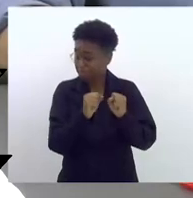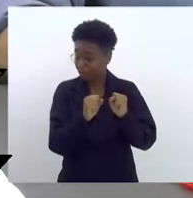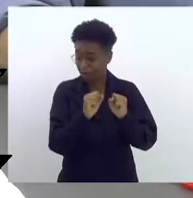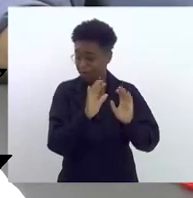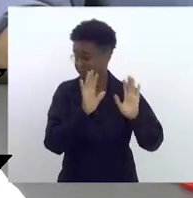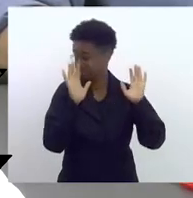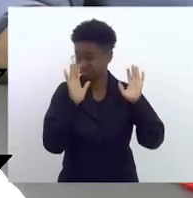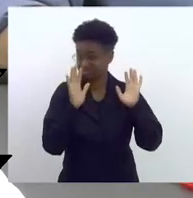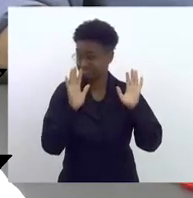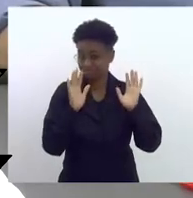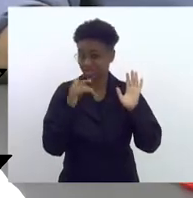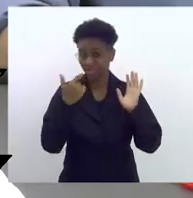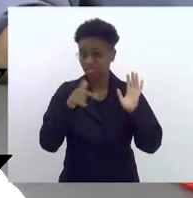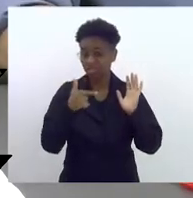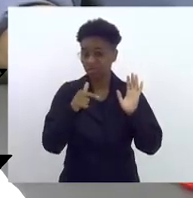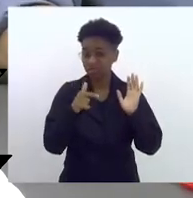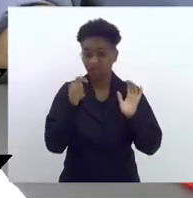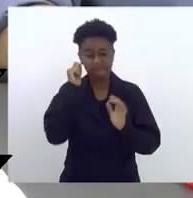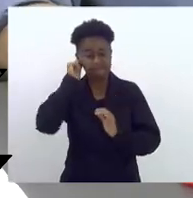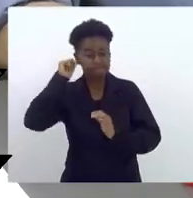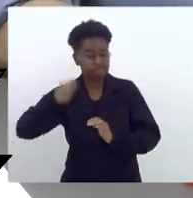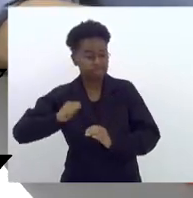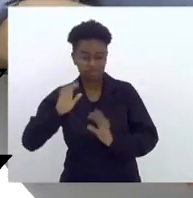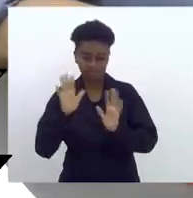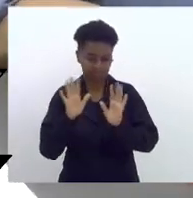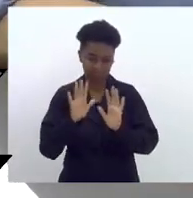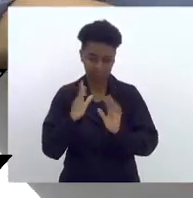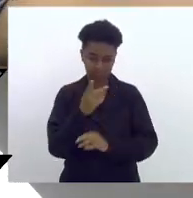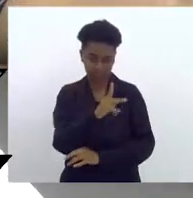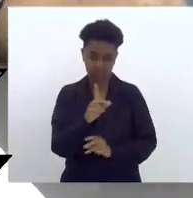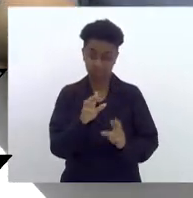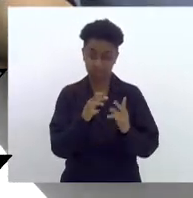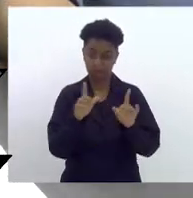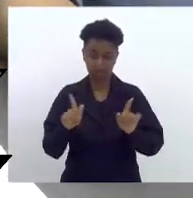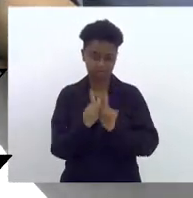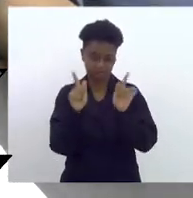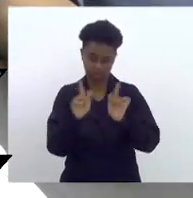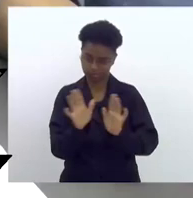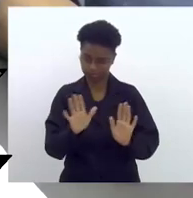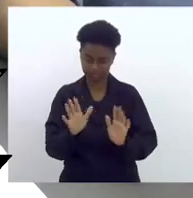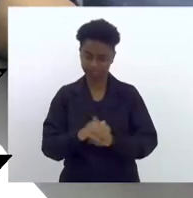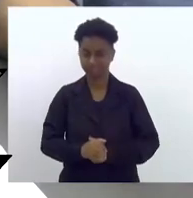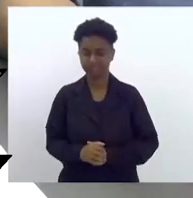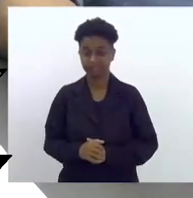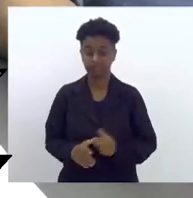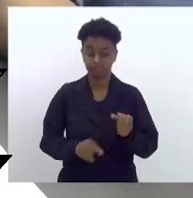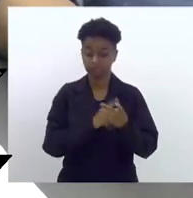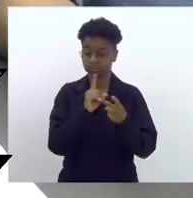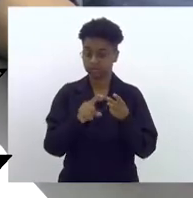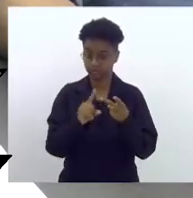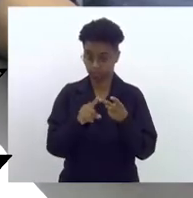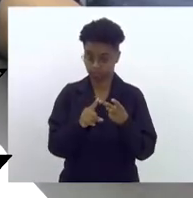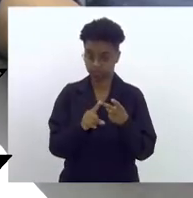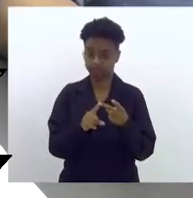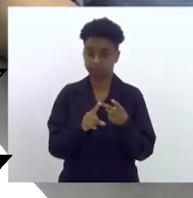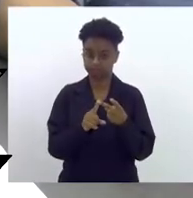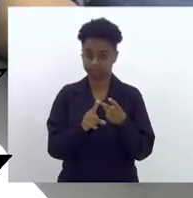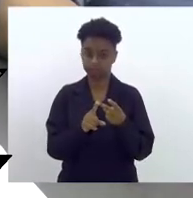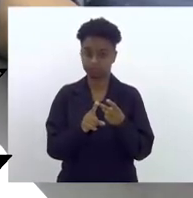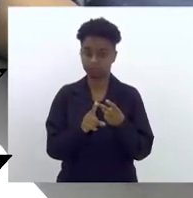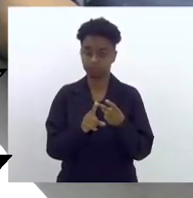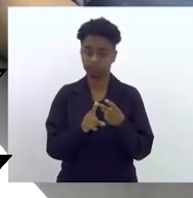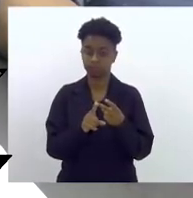não vai receber nenhuma opção de orelha do seu irmão gêmeo primeiro observação segundo observação